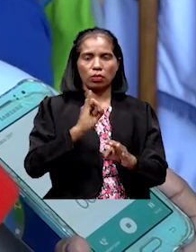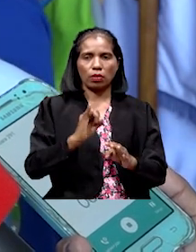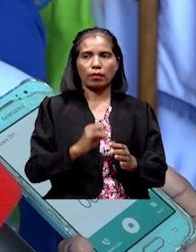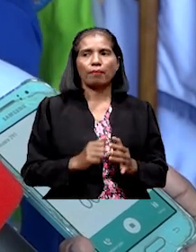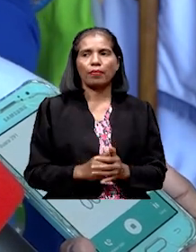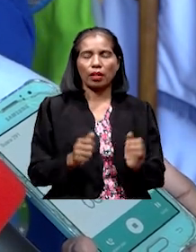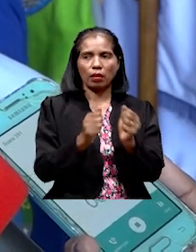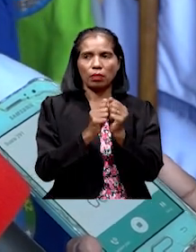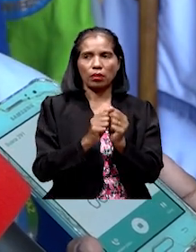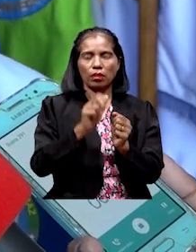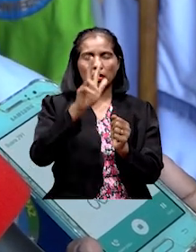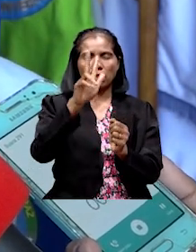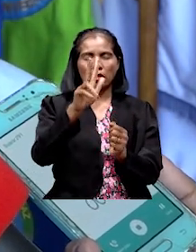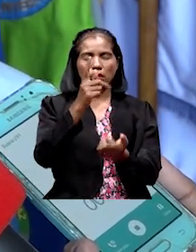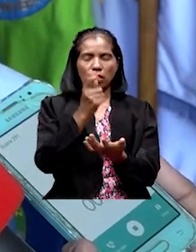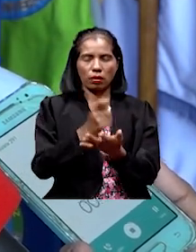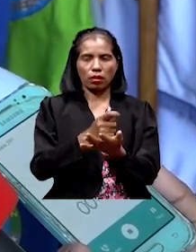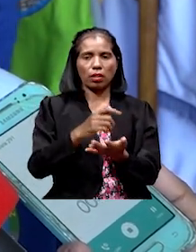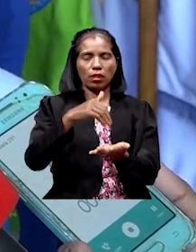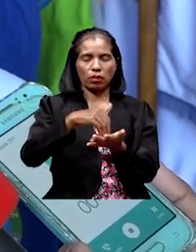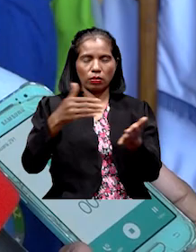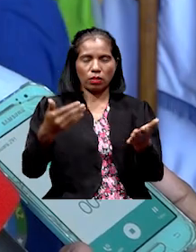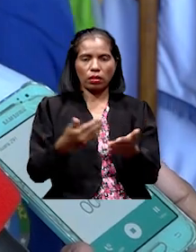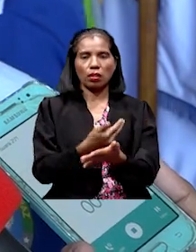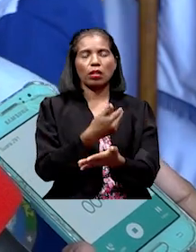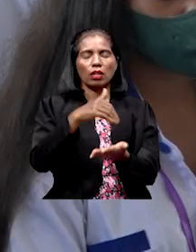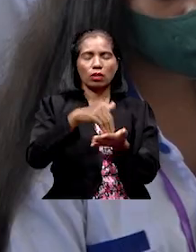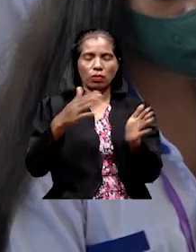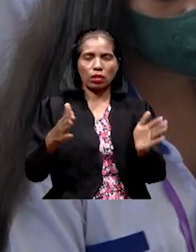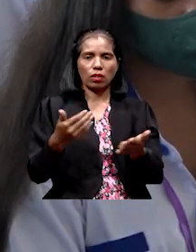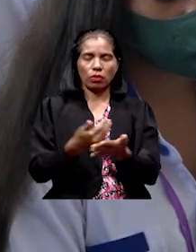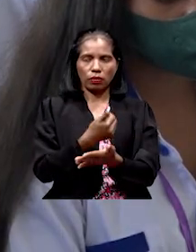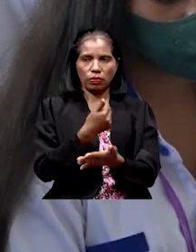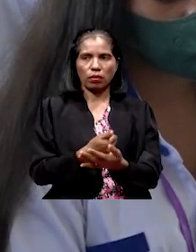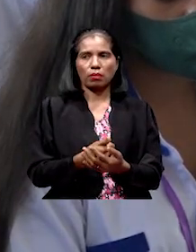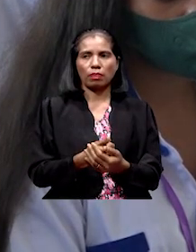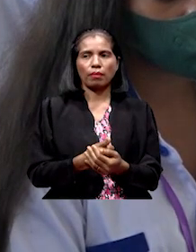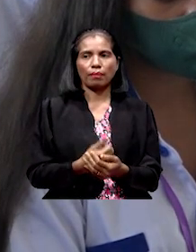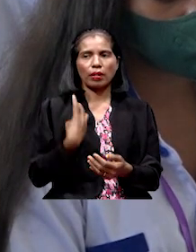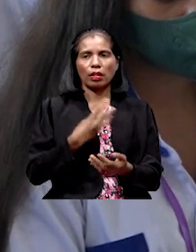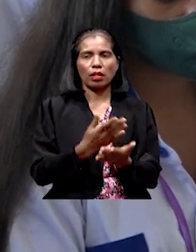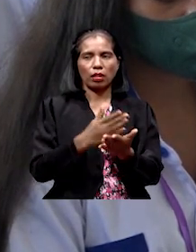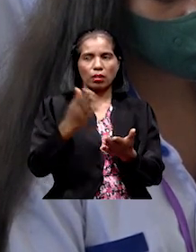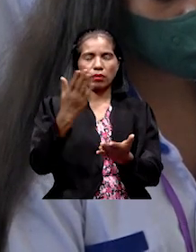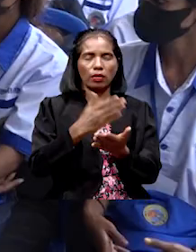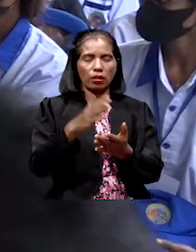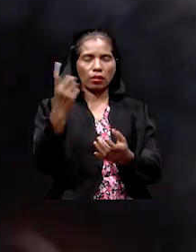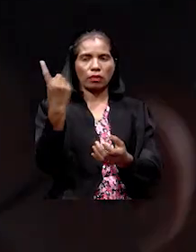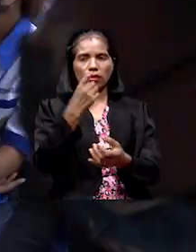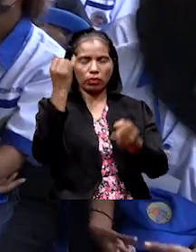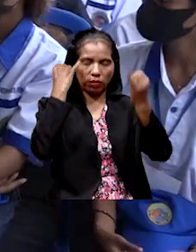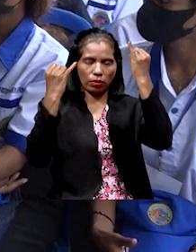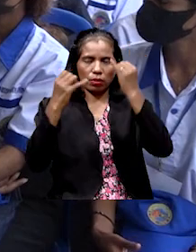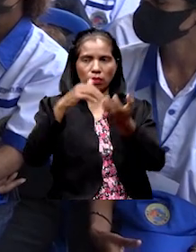Neve, há muito 3.000 para candidato estudante para a Universidade da Palestina. E está cara para fazer a informação para estudantes, né?